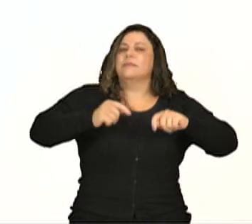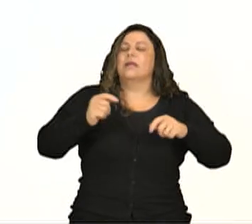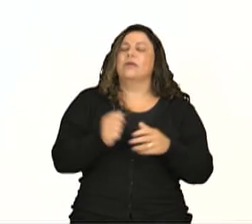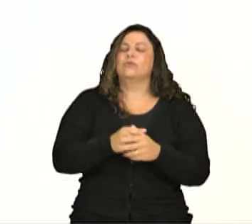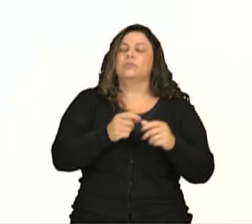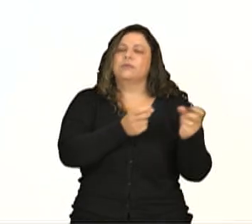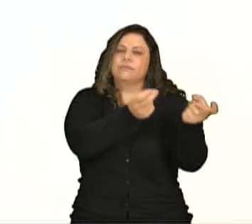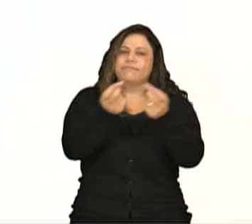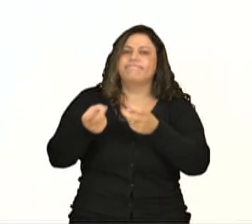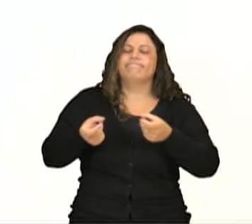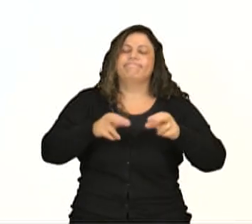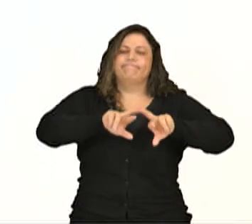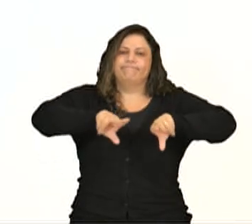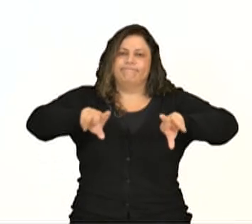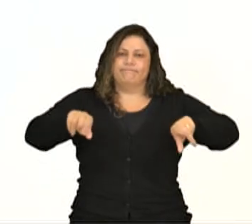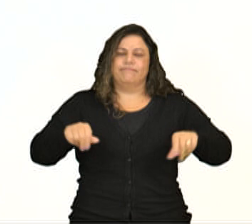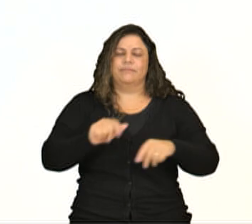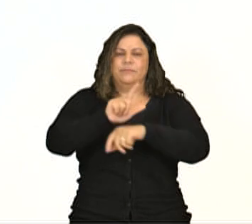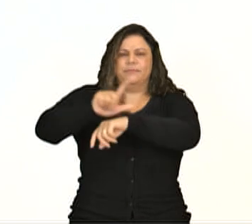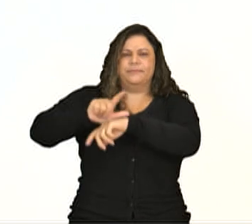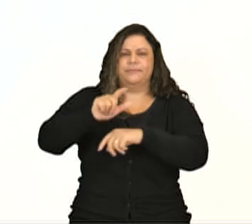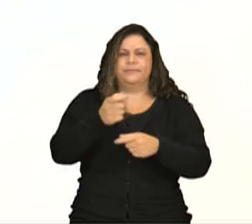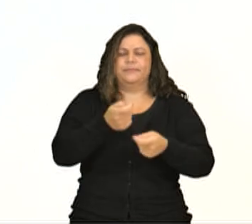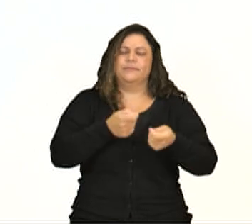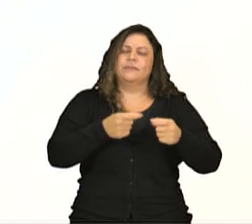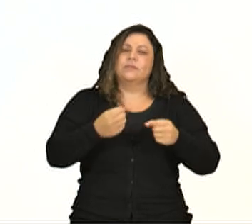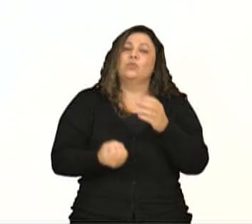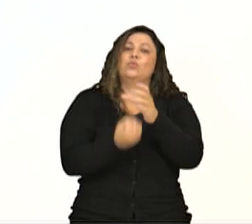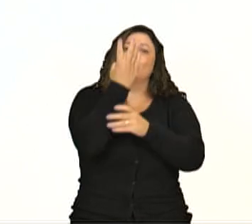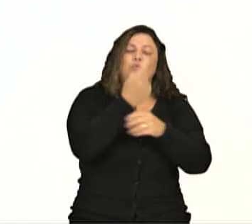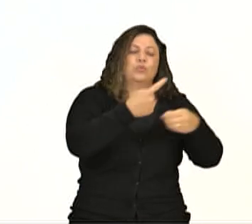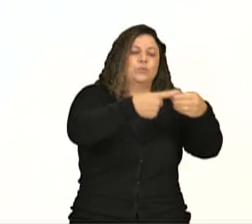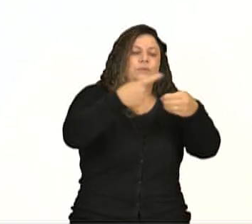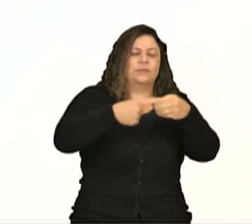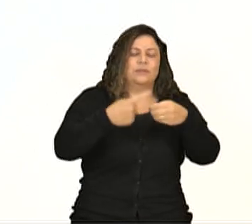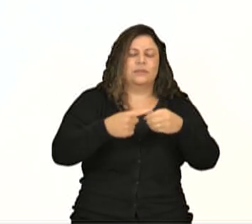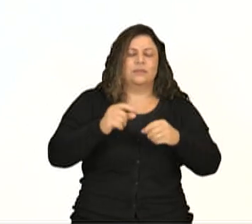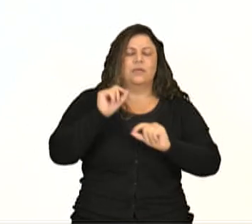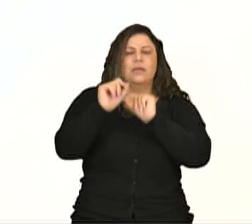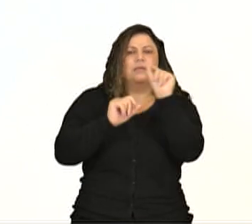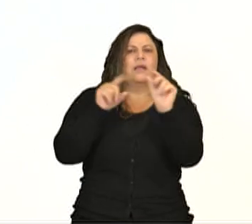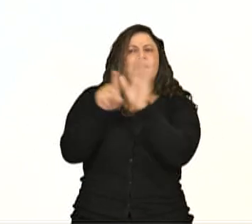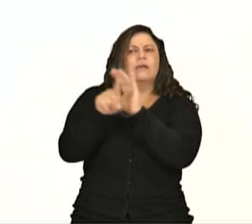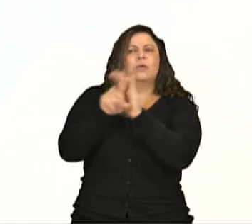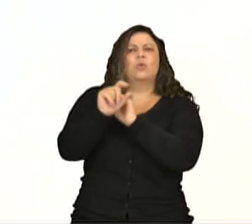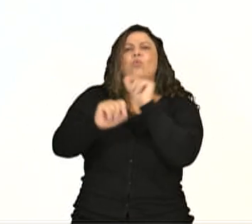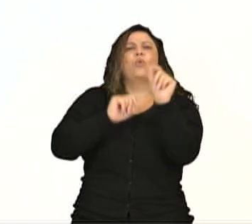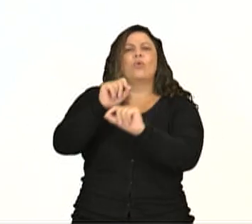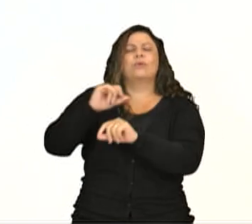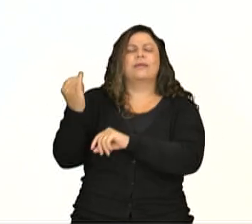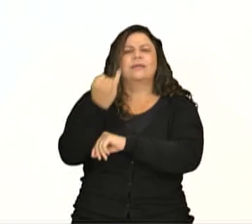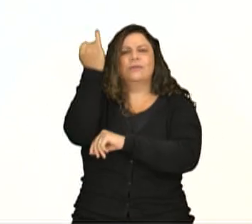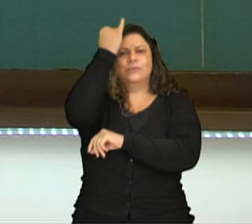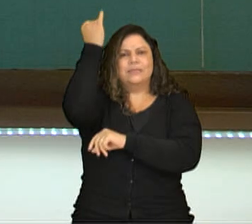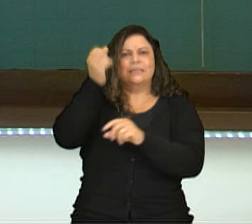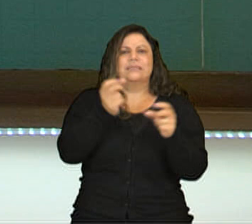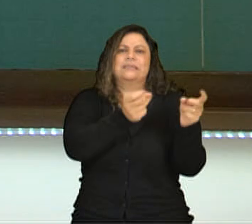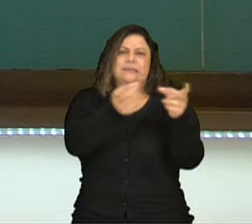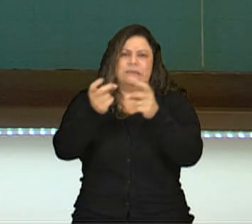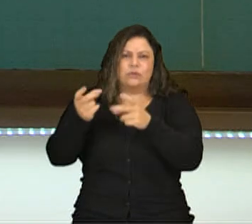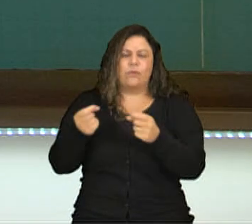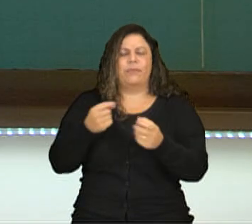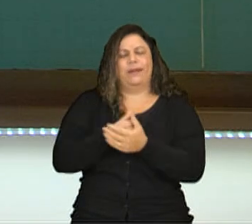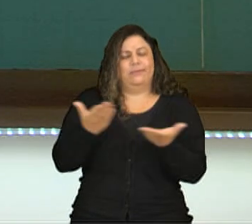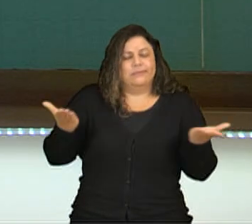das cidades. Qual a importância do comércio para o desenvolvimento da arte renascentista? Copiem